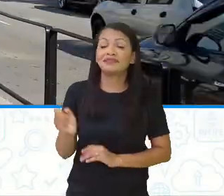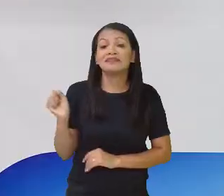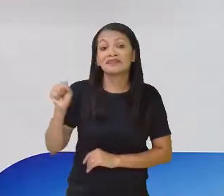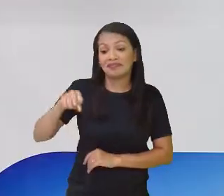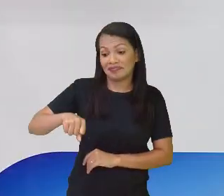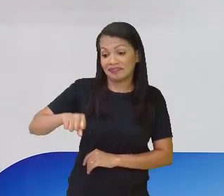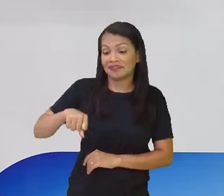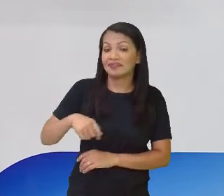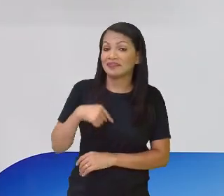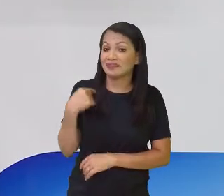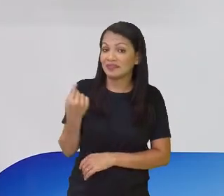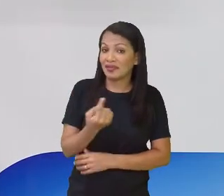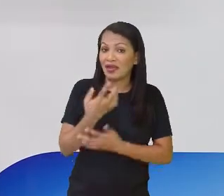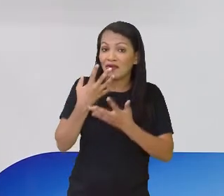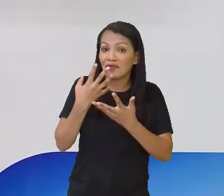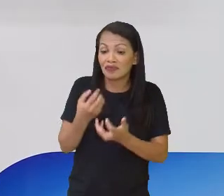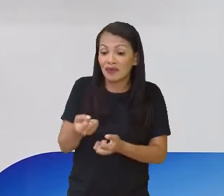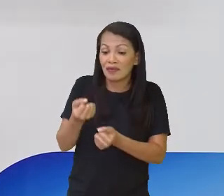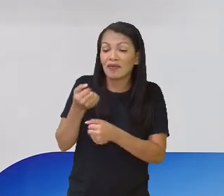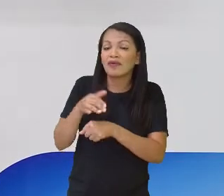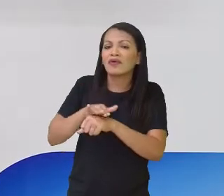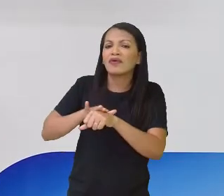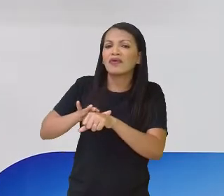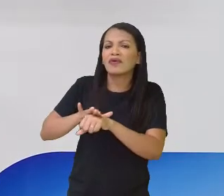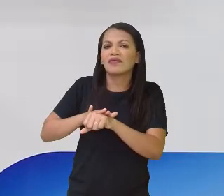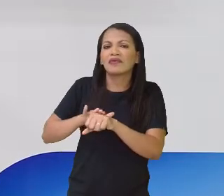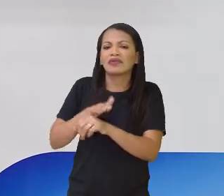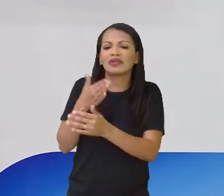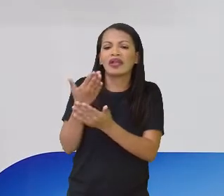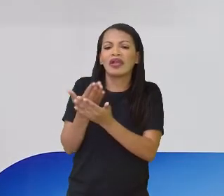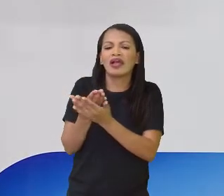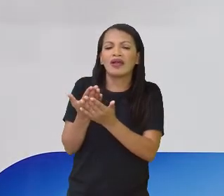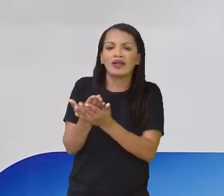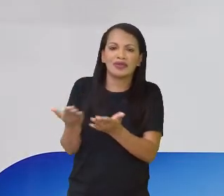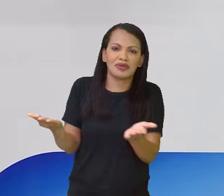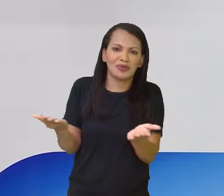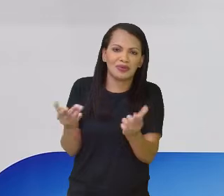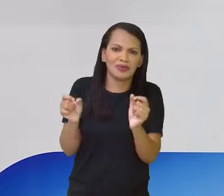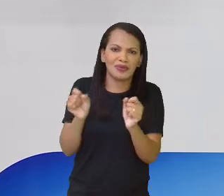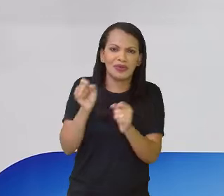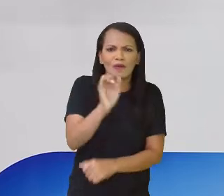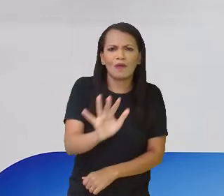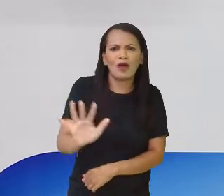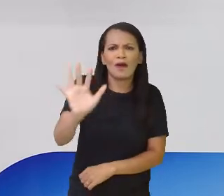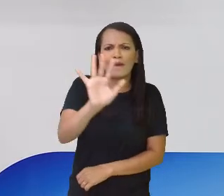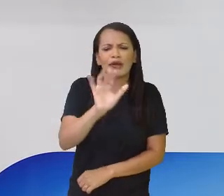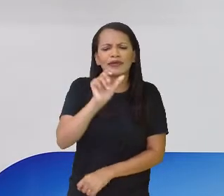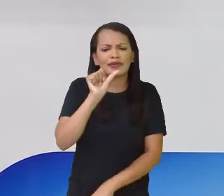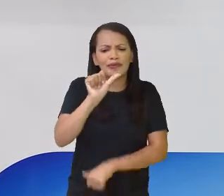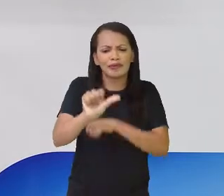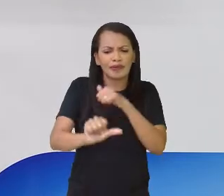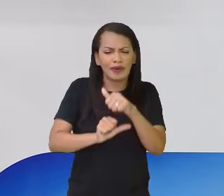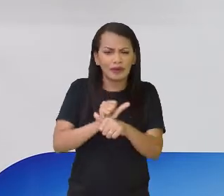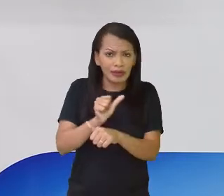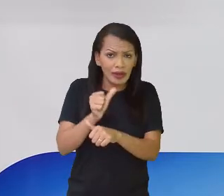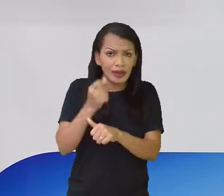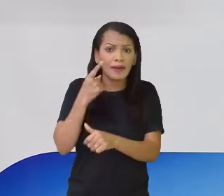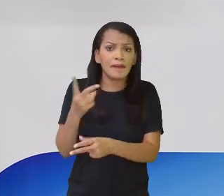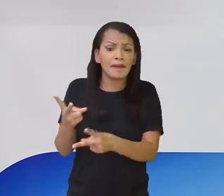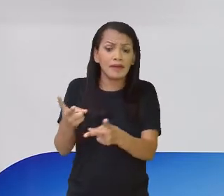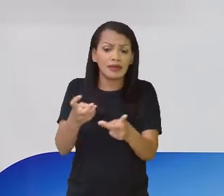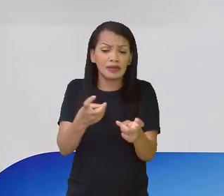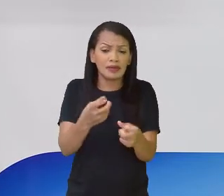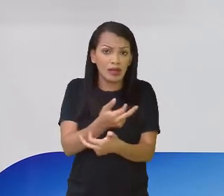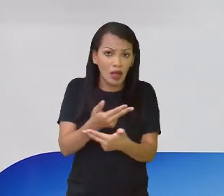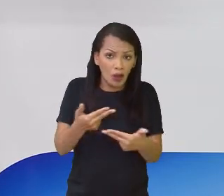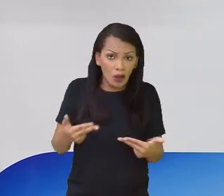vamos conversar sobre essa aula de hoje. A paisagem, ela modifica e aí a gente vai perceber muita coisa que também modifica